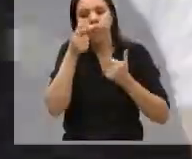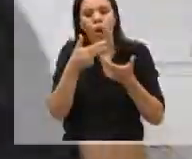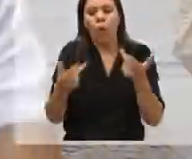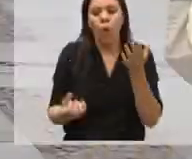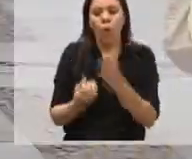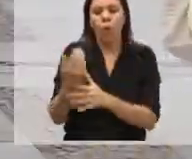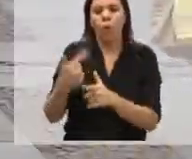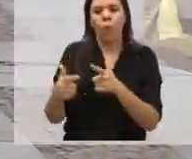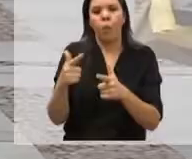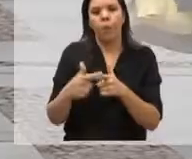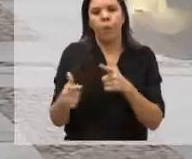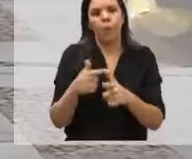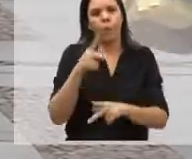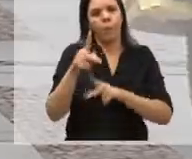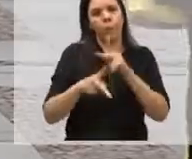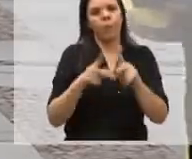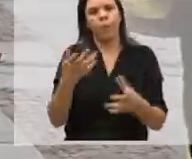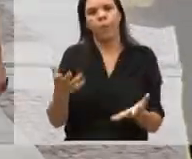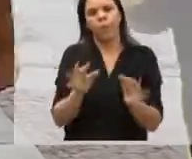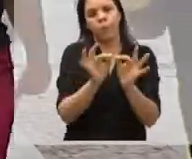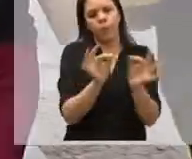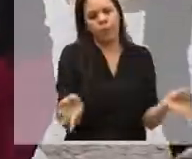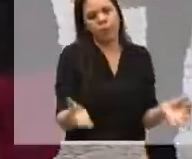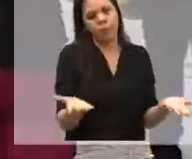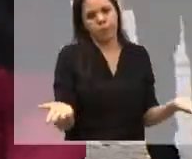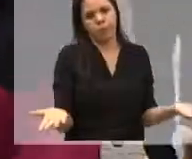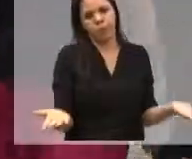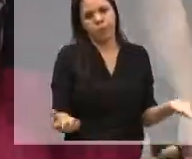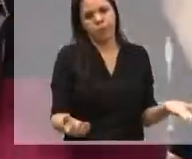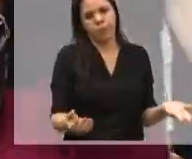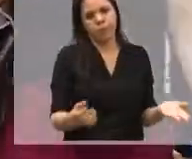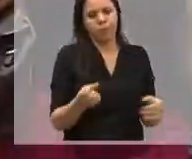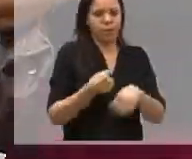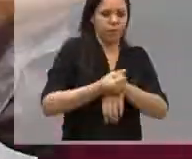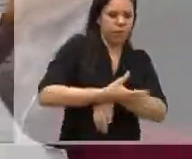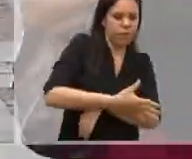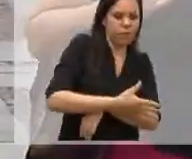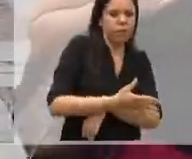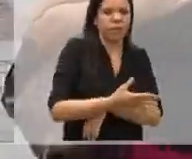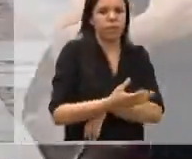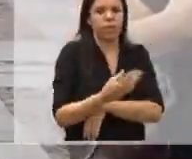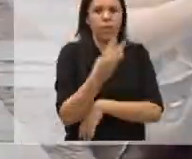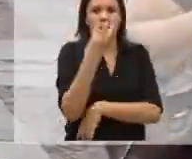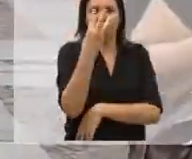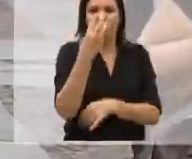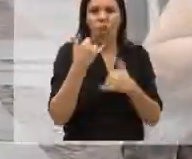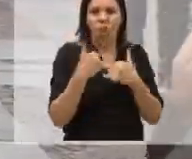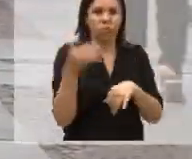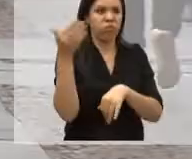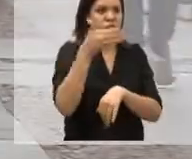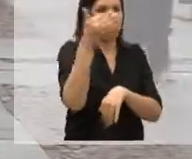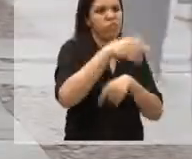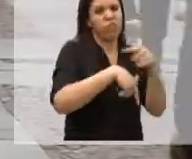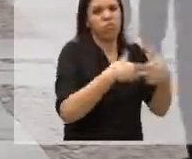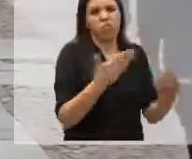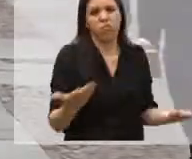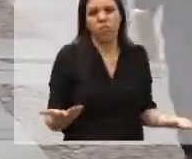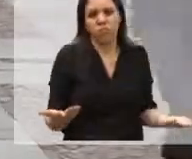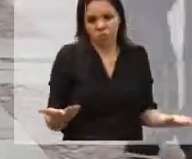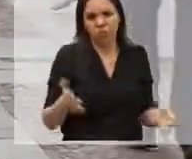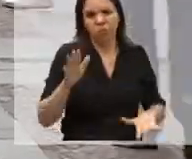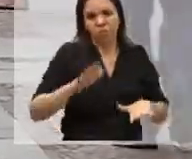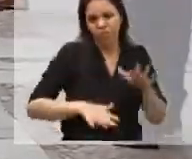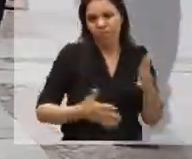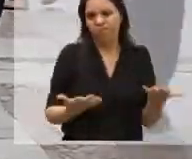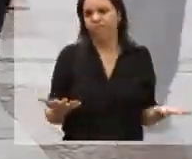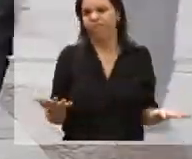situação, por exemplo, daquelas pessoas simples, humildes, que acordam de madrugada, tomam 2, 3 ônibus para vir trabalhar, uma situação às